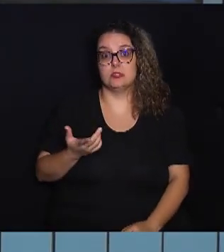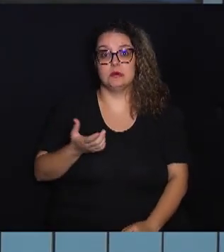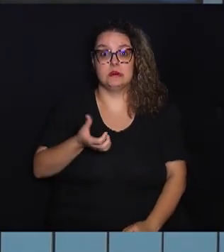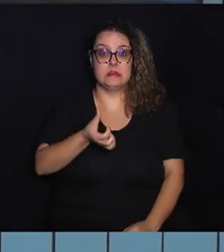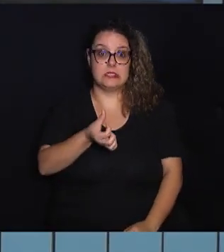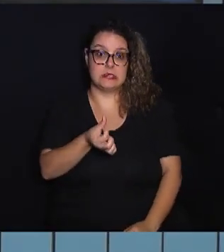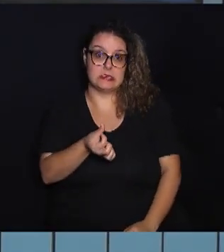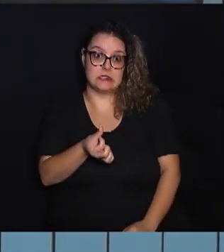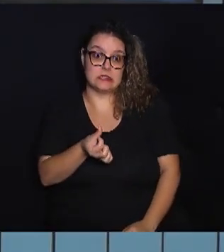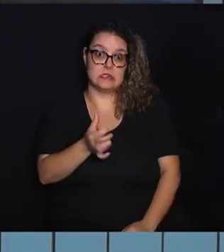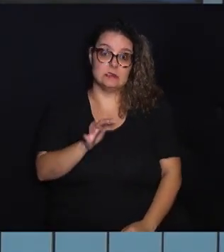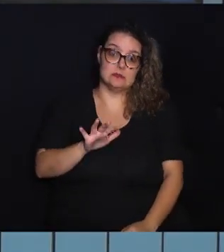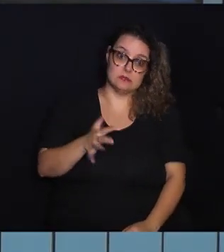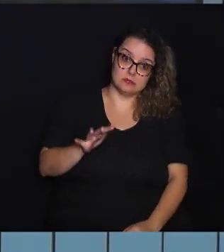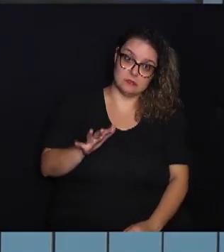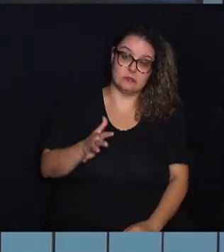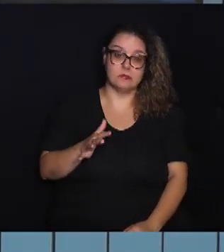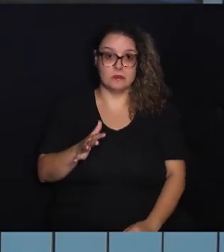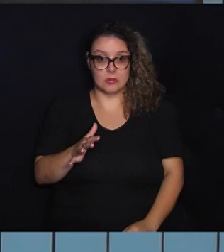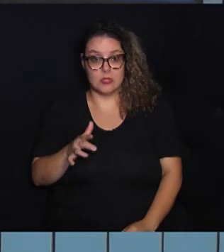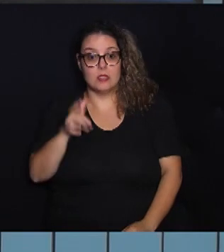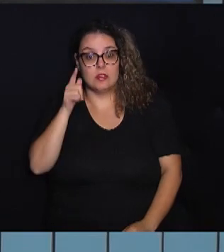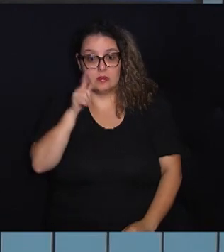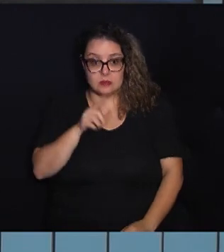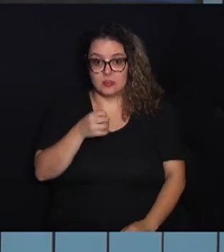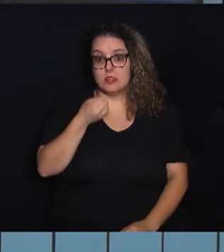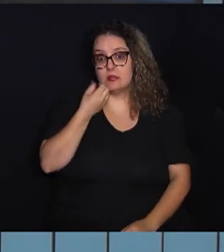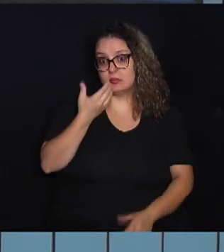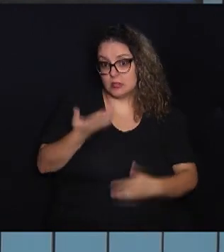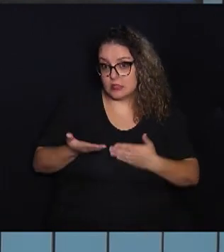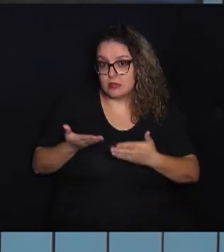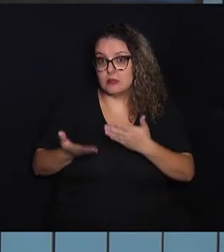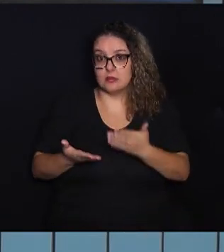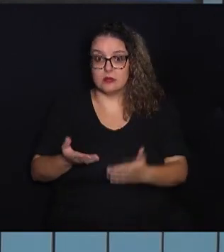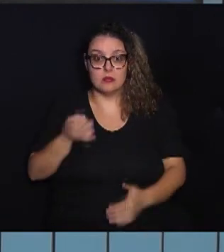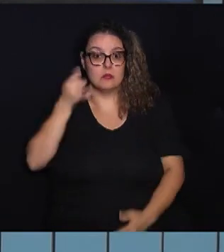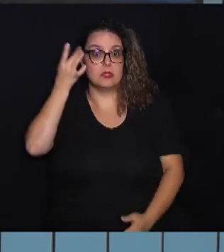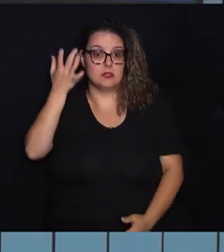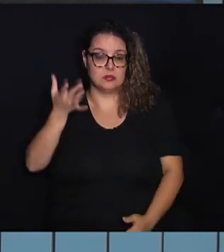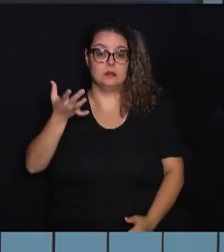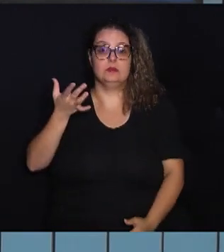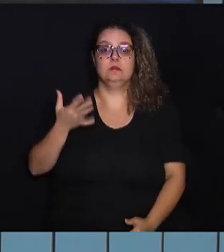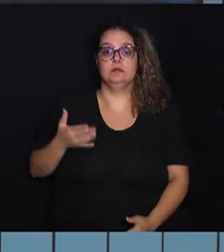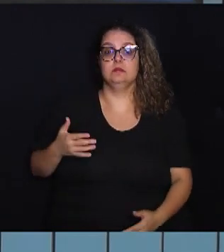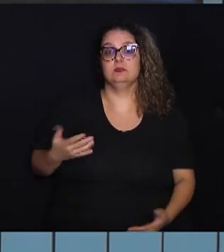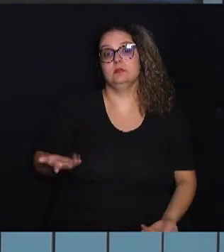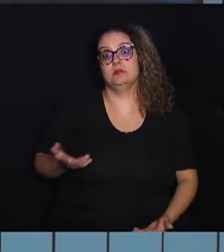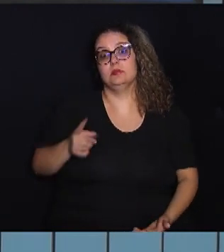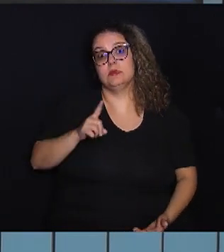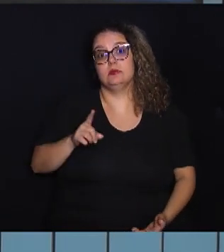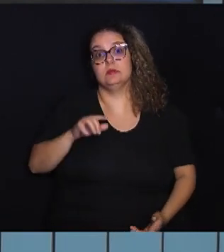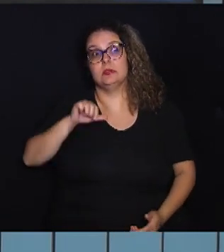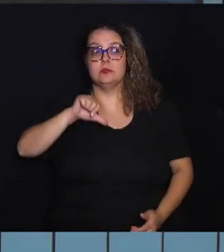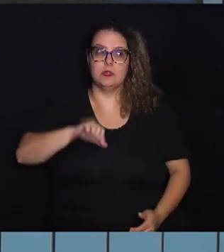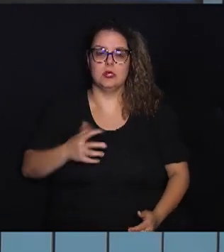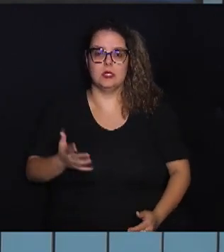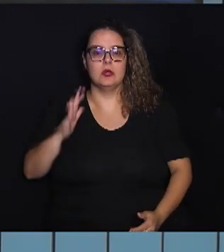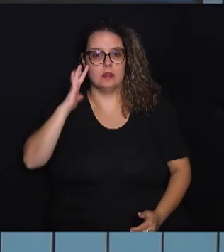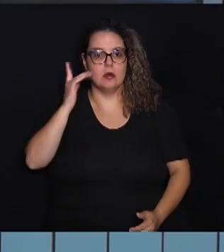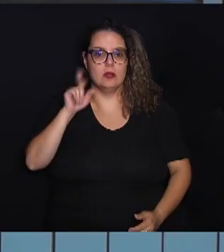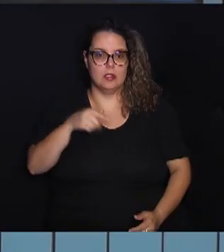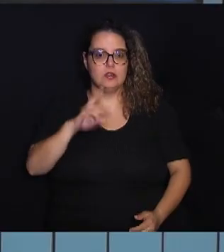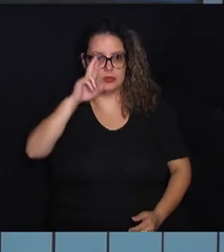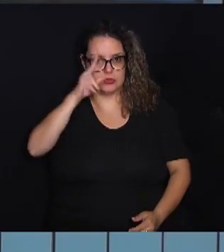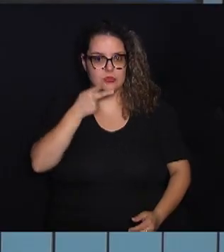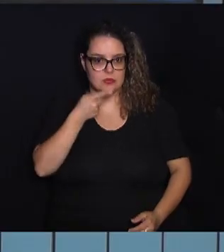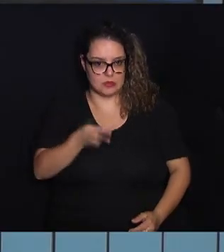6, eu já consigo, sabe, levar o dia com mais facilidade, já fico não tão mal. Então, acho que é isso mesmo que o senhor